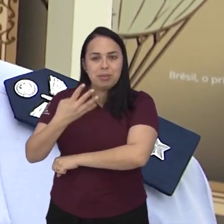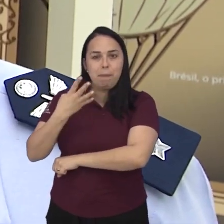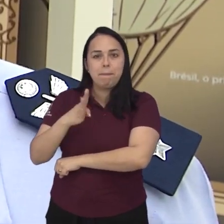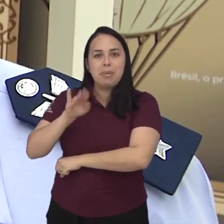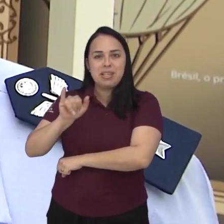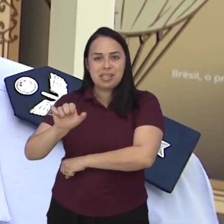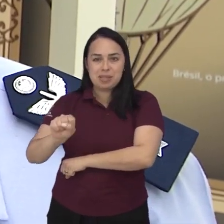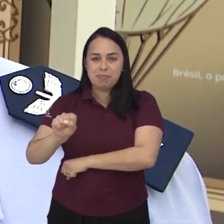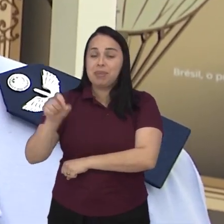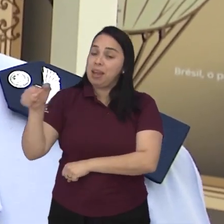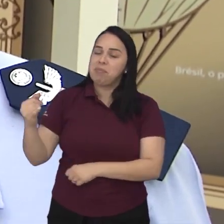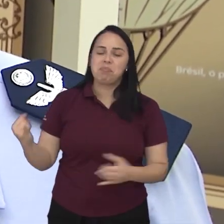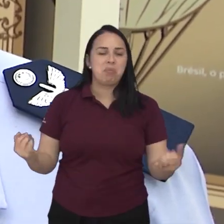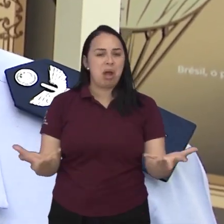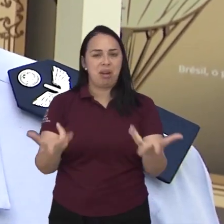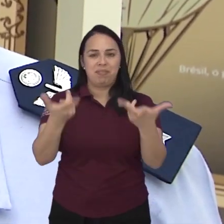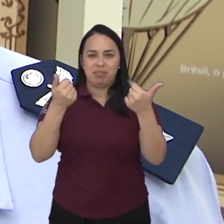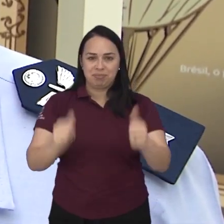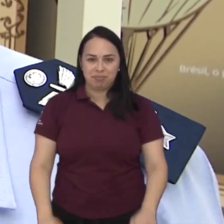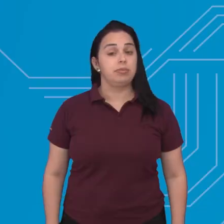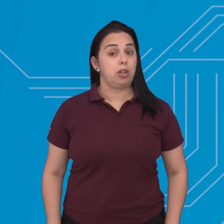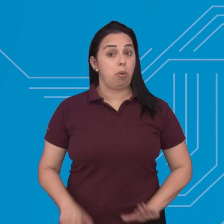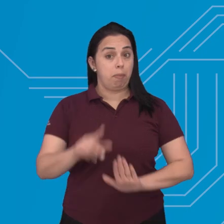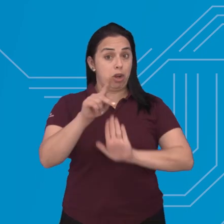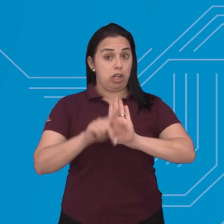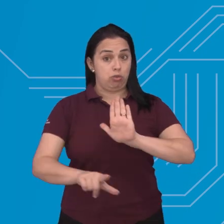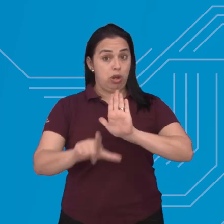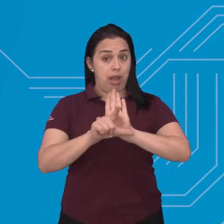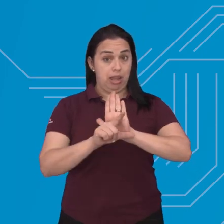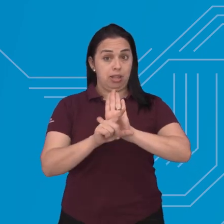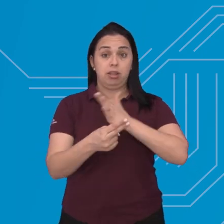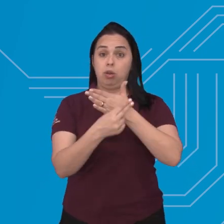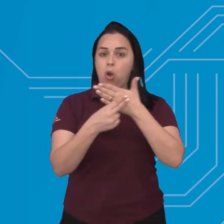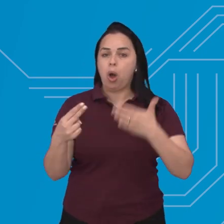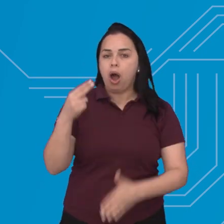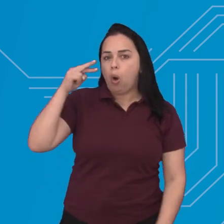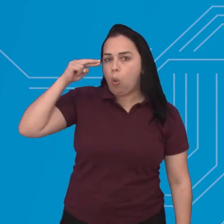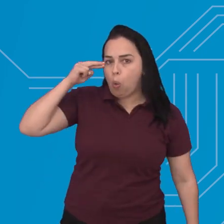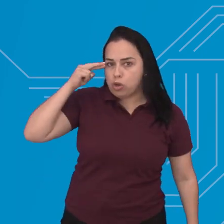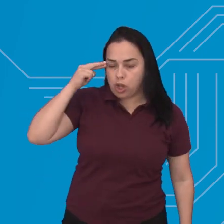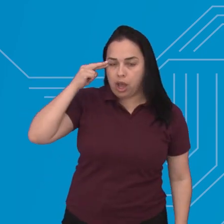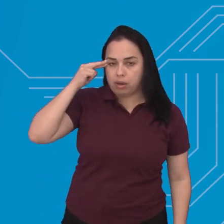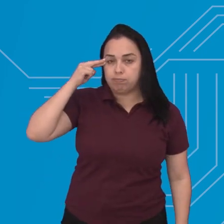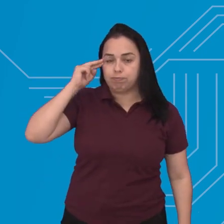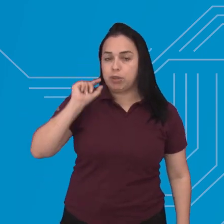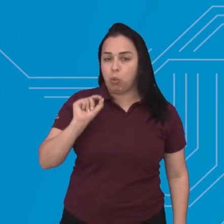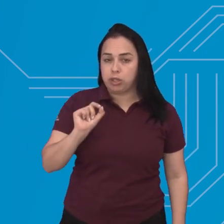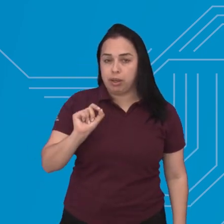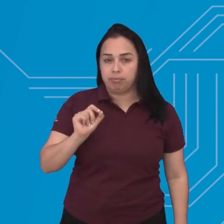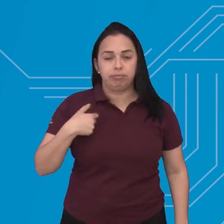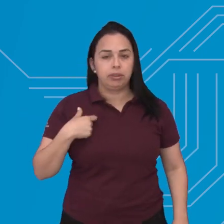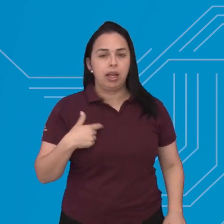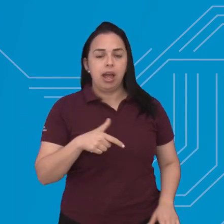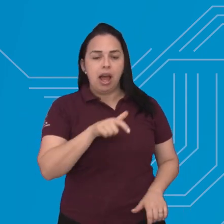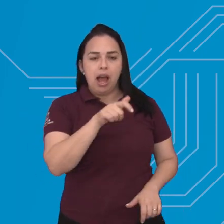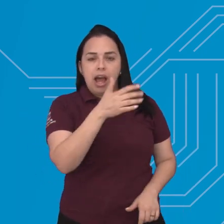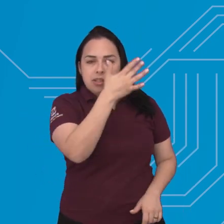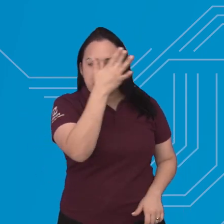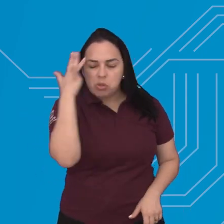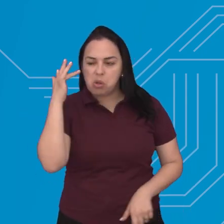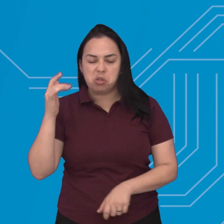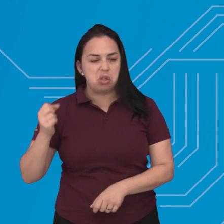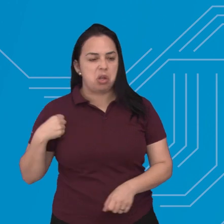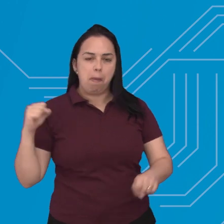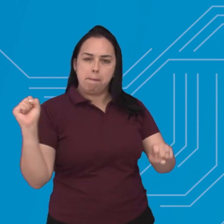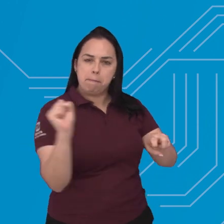o voo do 14 bis, é sensacional. Um projeto de lei do vereador Rogério da Acazem pretende fortalecer a luta